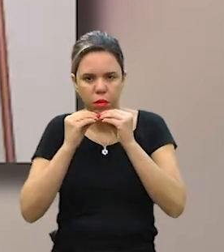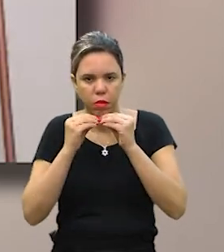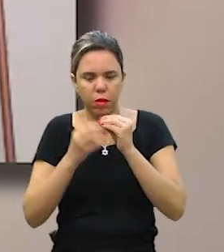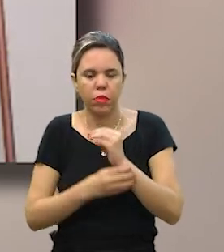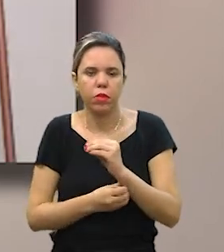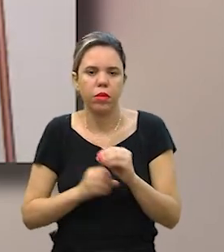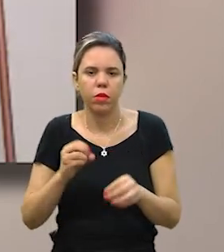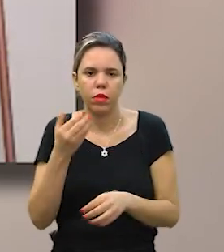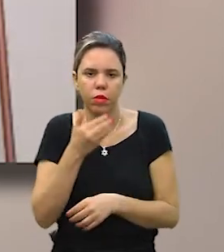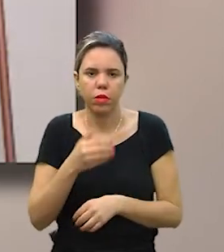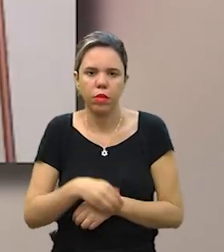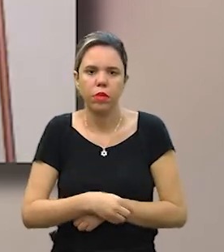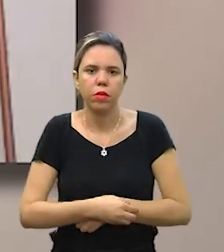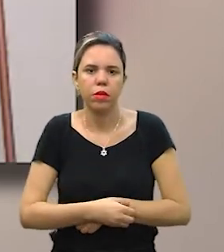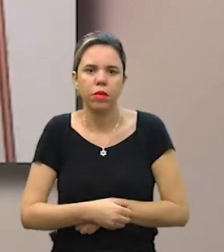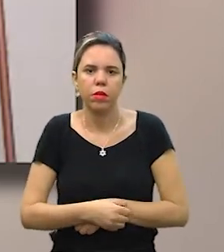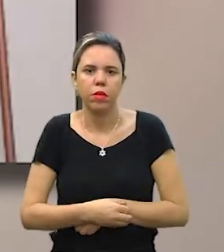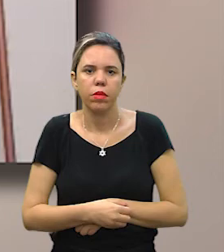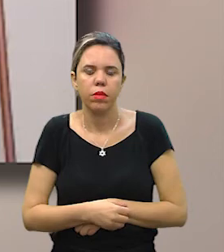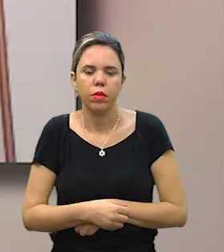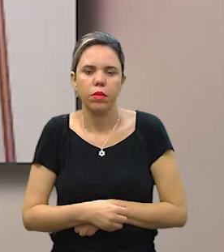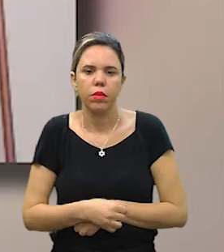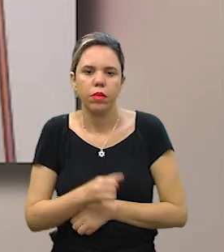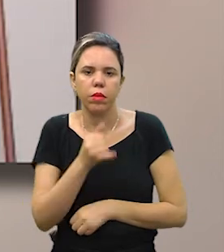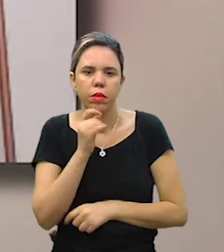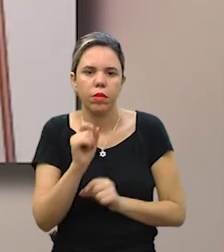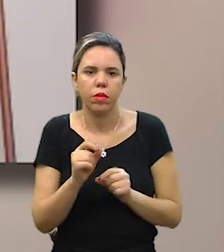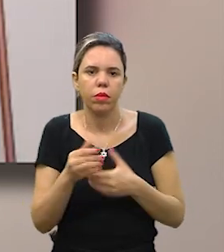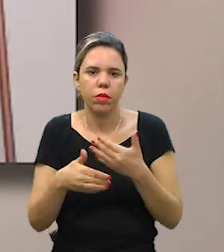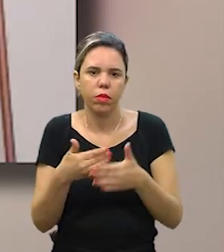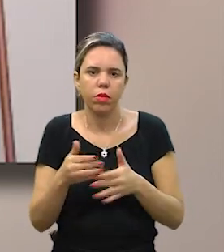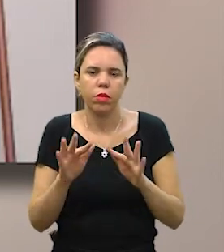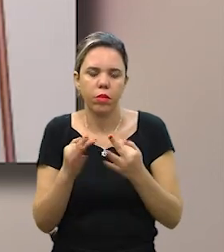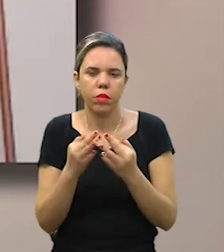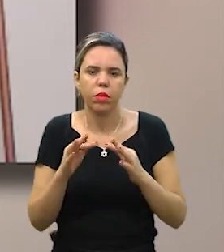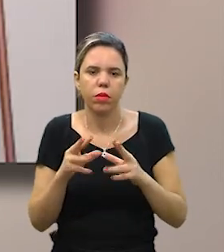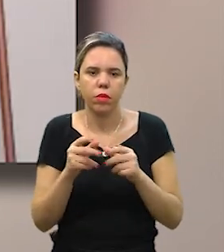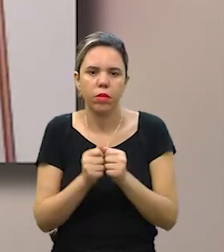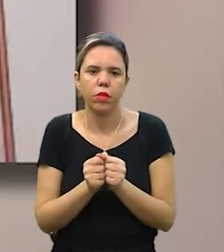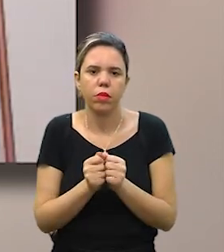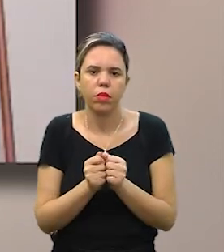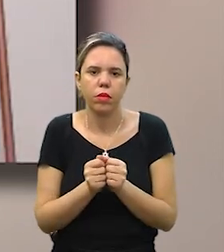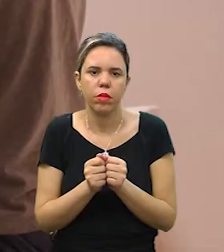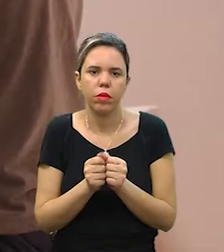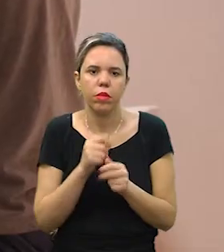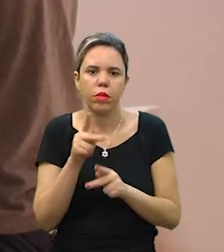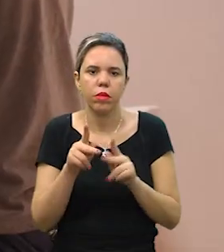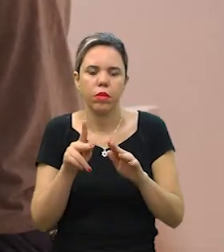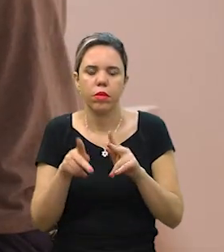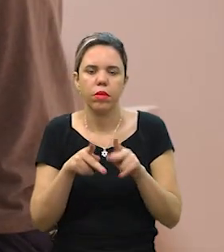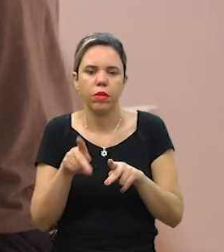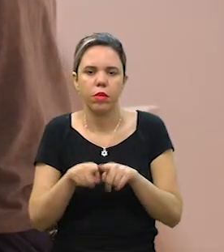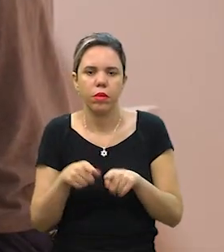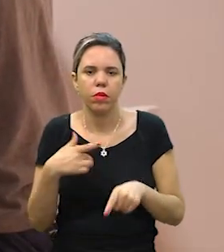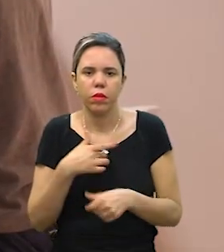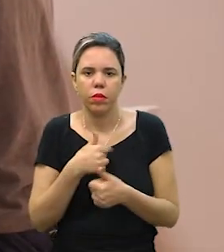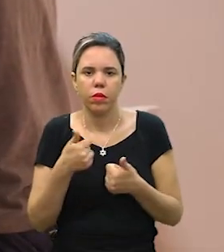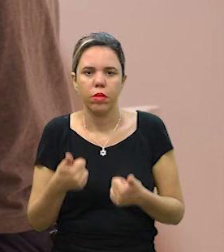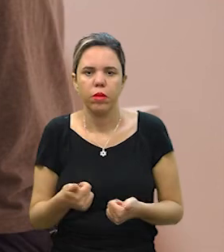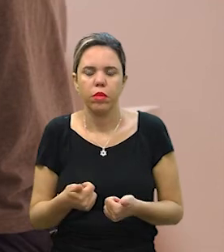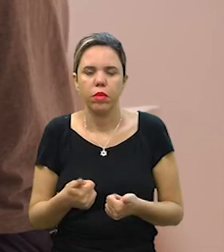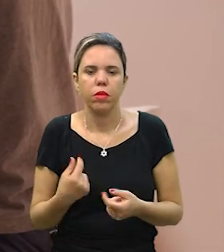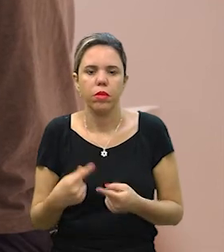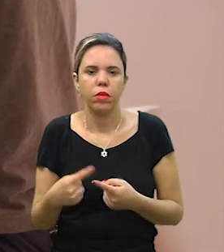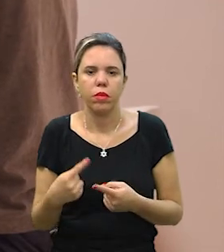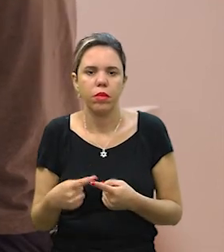por exemplo, ou um doce, tá? Então, a rotina familiar da mesa, ela tem que ser